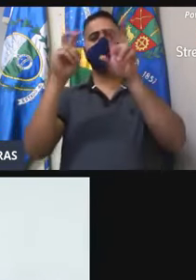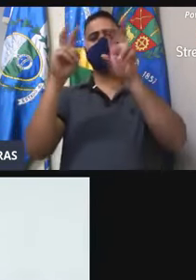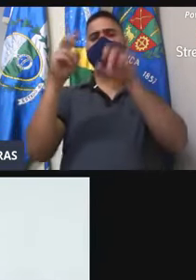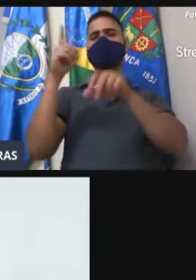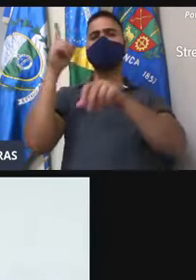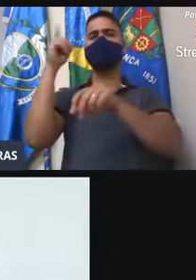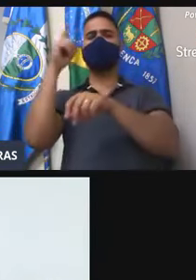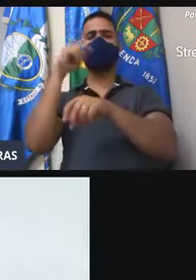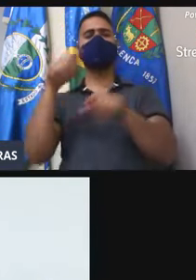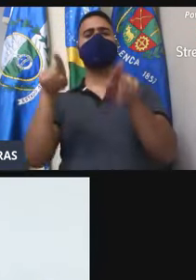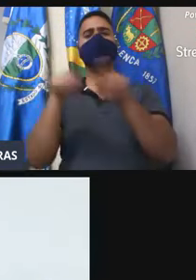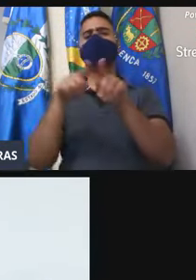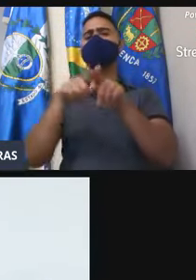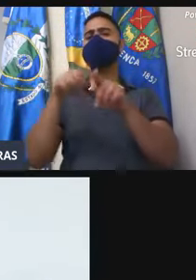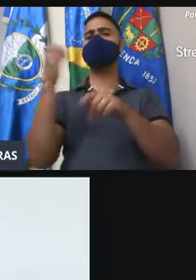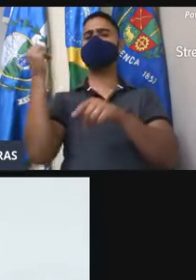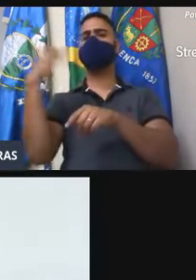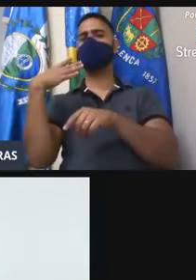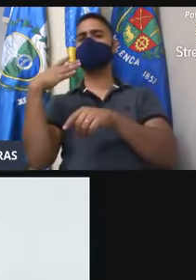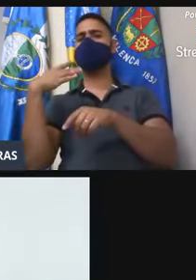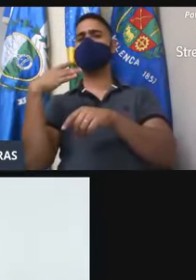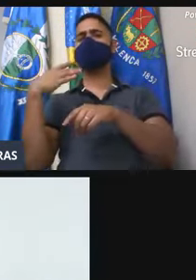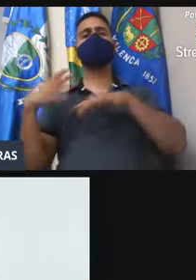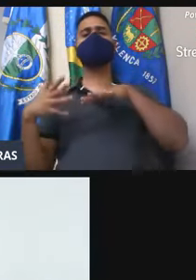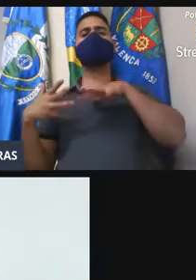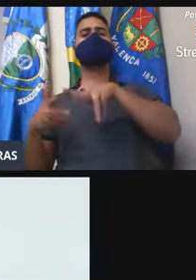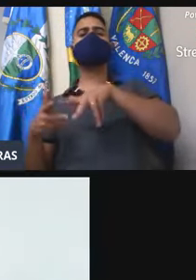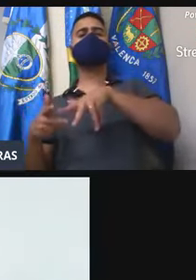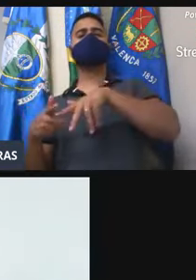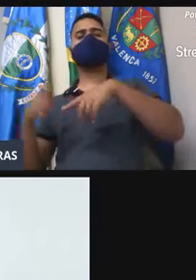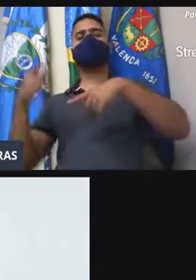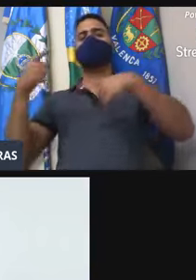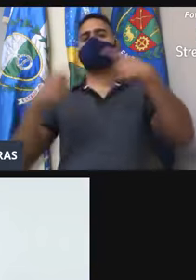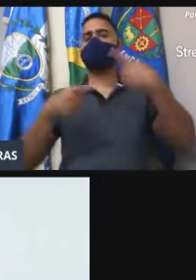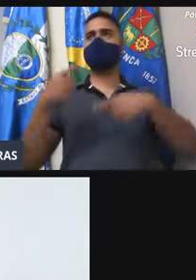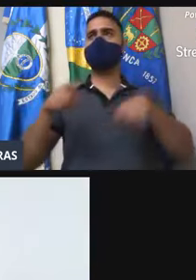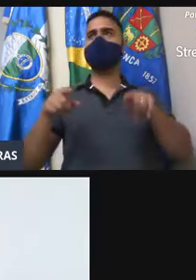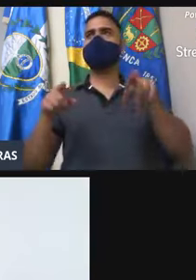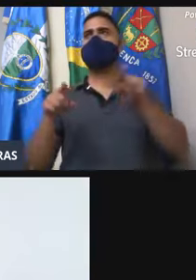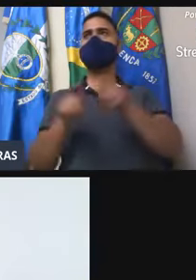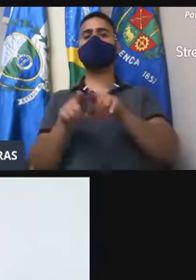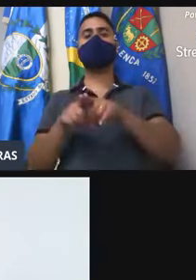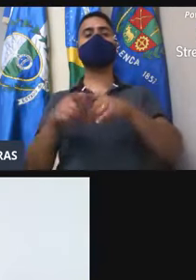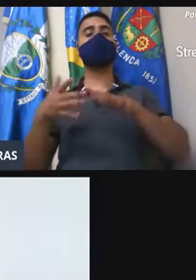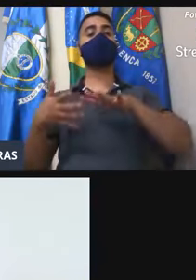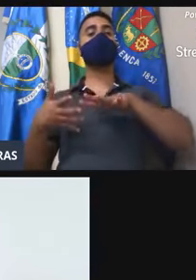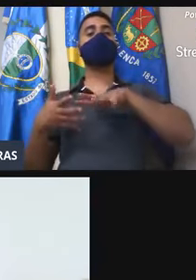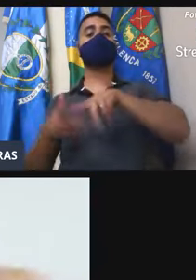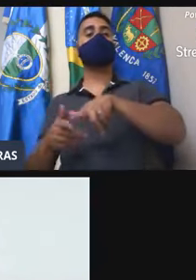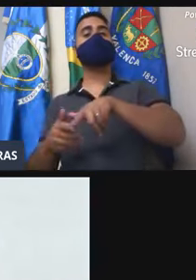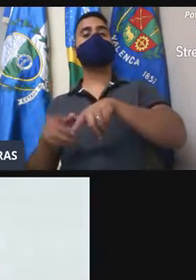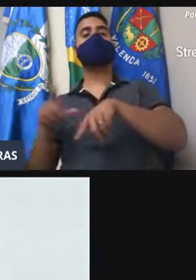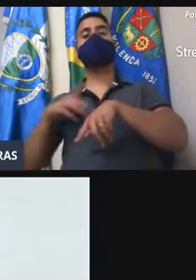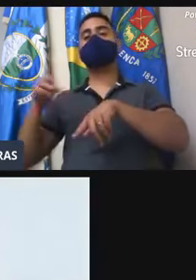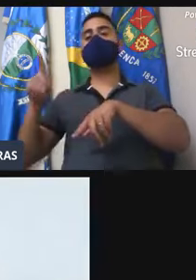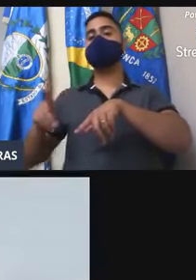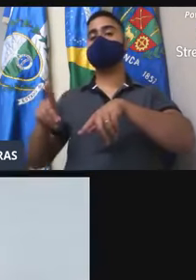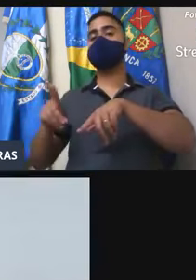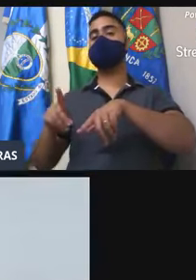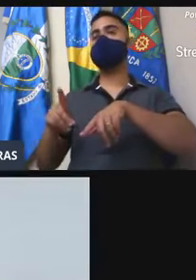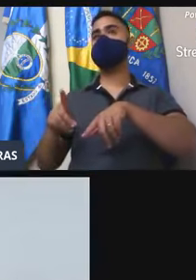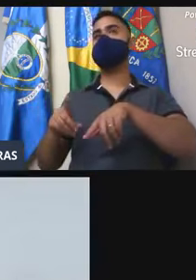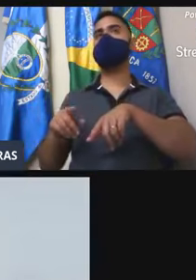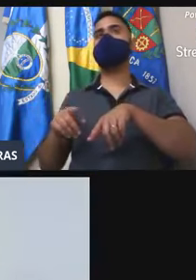complicado e tão novo ainda para o mundo da gestão pública e para o mundo do direito público,